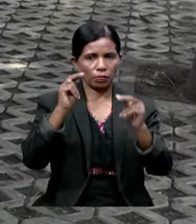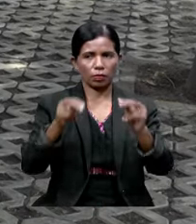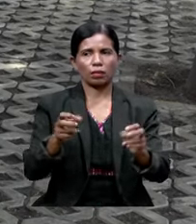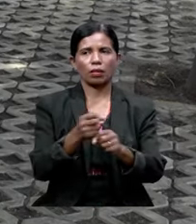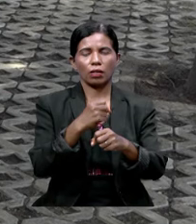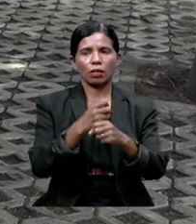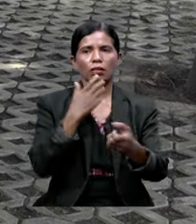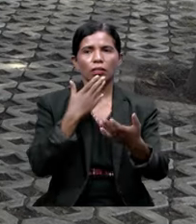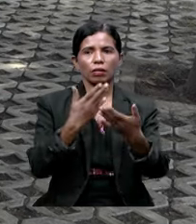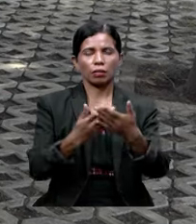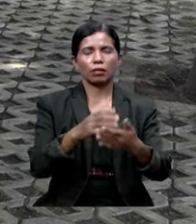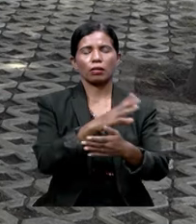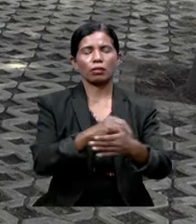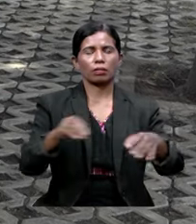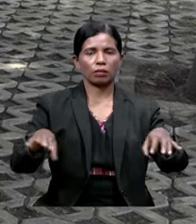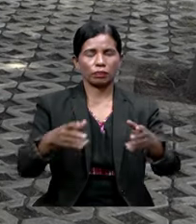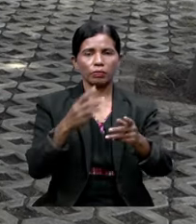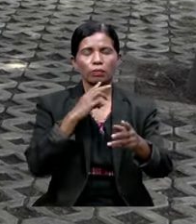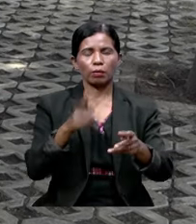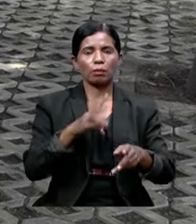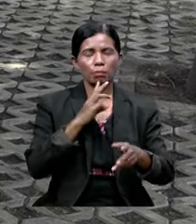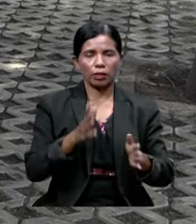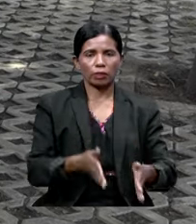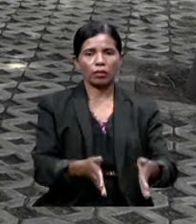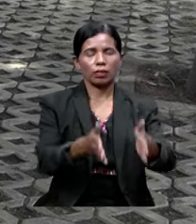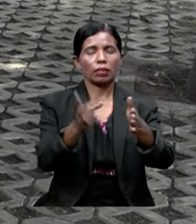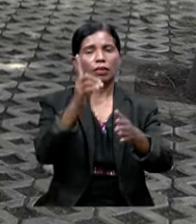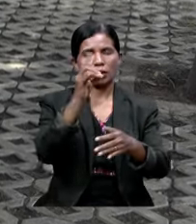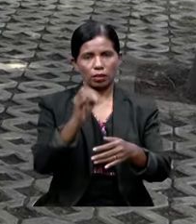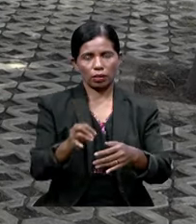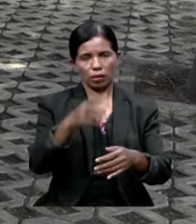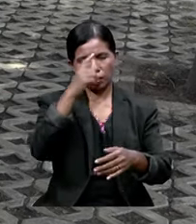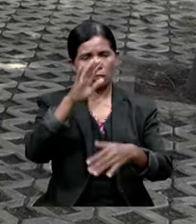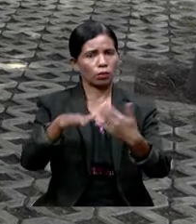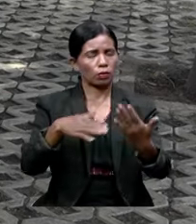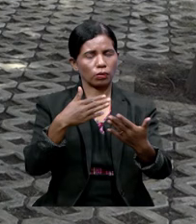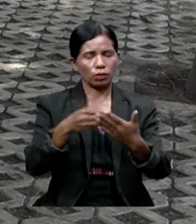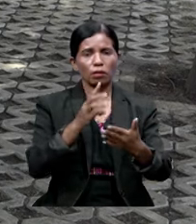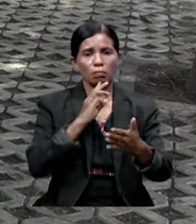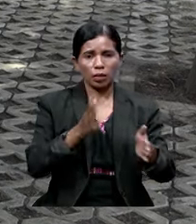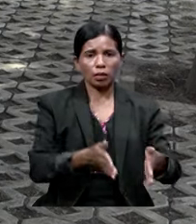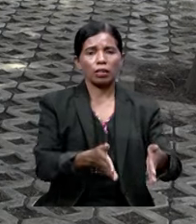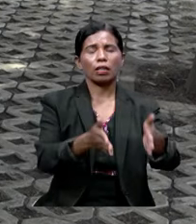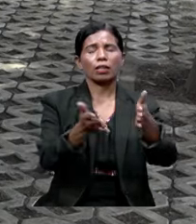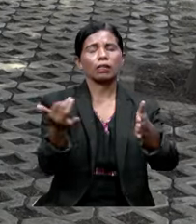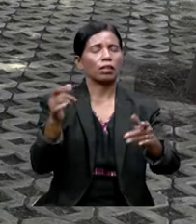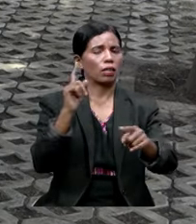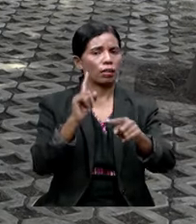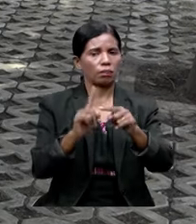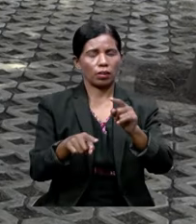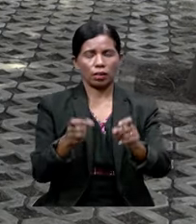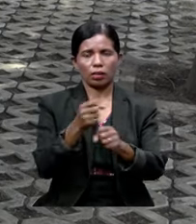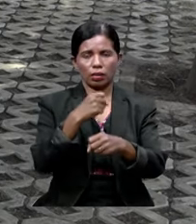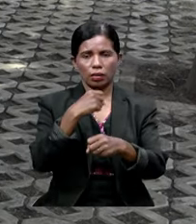Está dia ba sistema drenagem sira iha capital dili. Tamba maioria drenagem sira ne labele ona atu